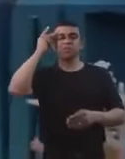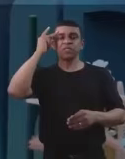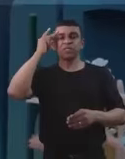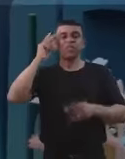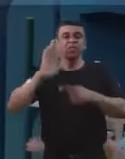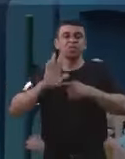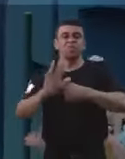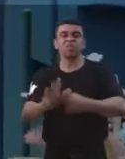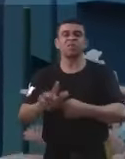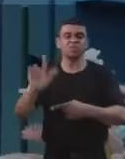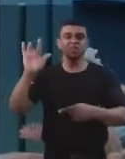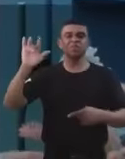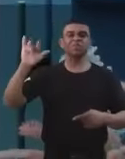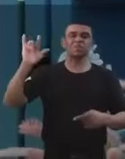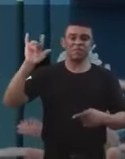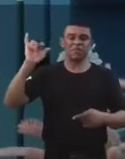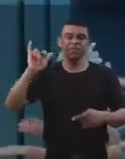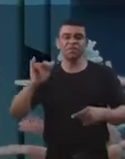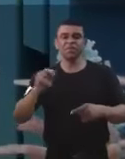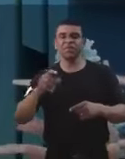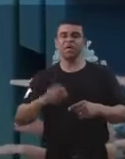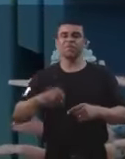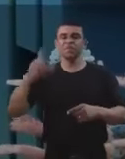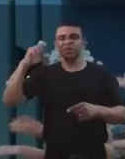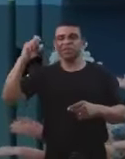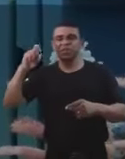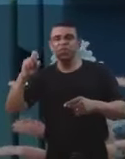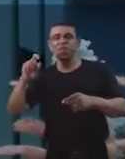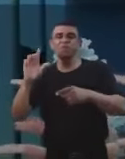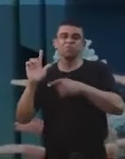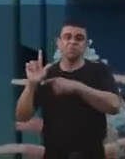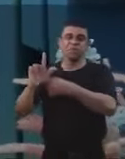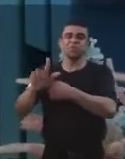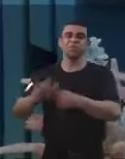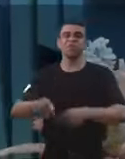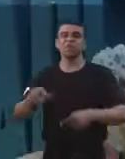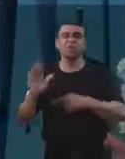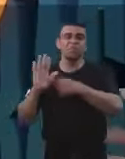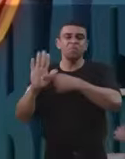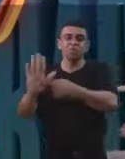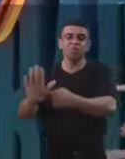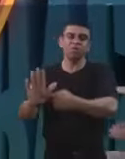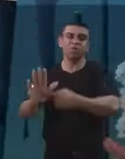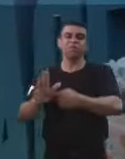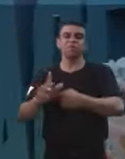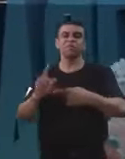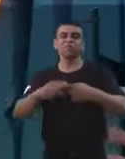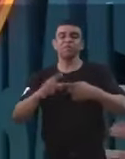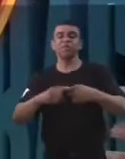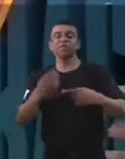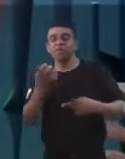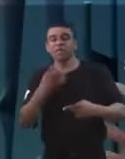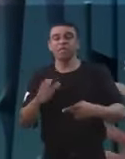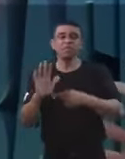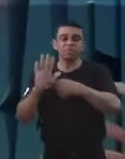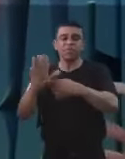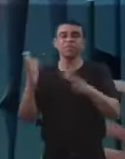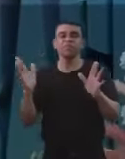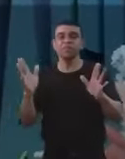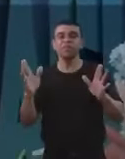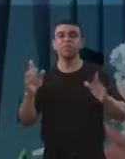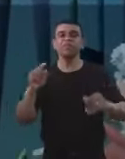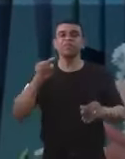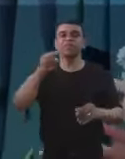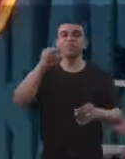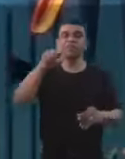voz grossa, cheguei no topo sem ninguém me ajudar. Ah, Você chegou no topo sem ninguém te